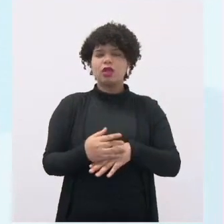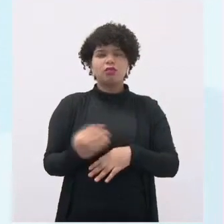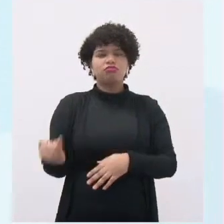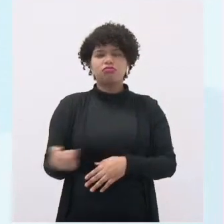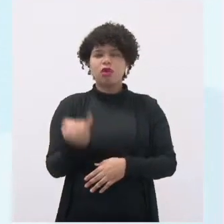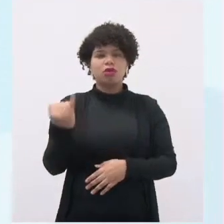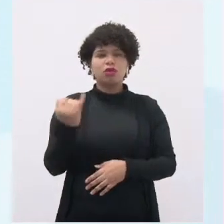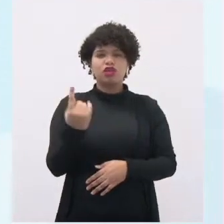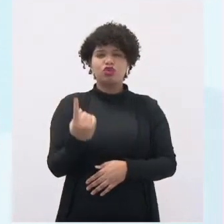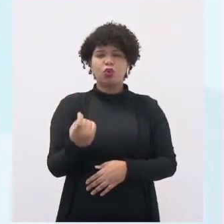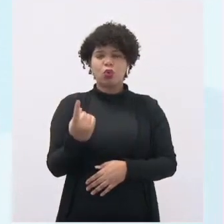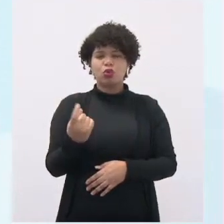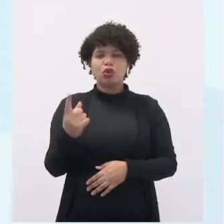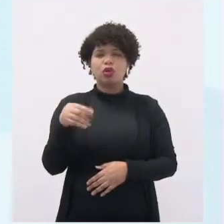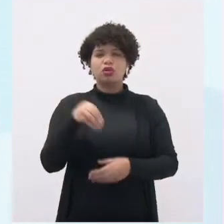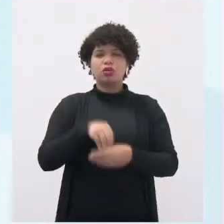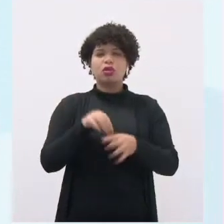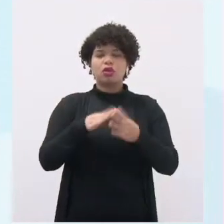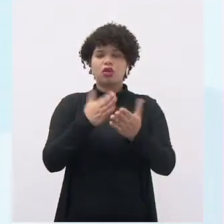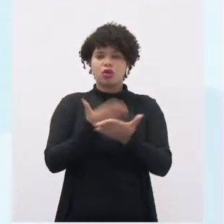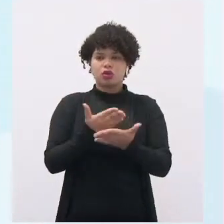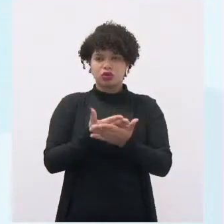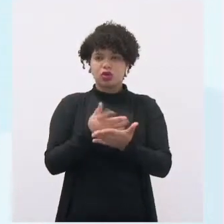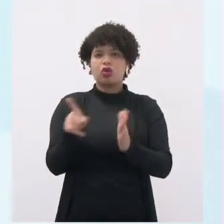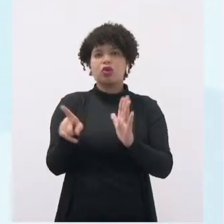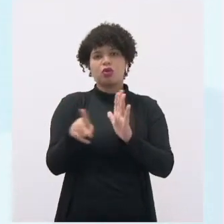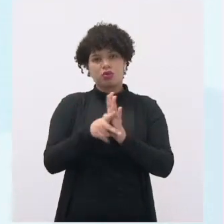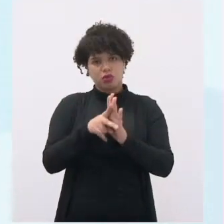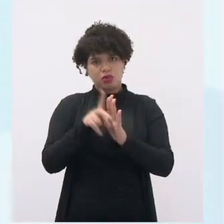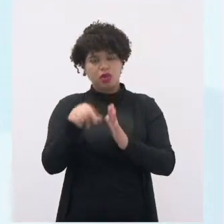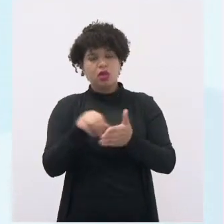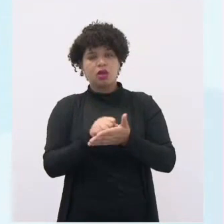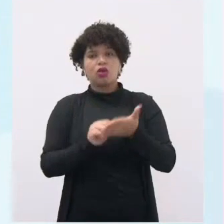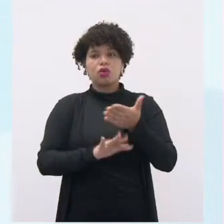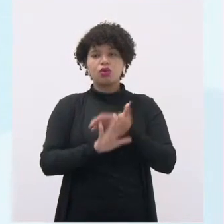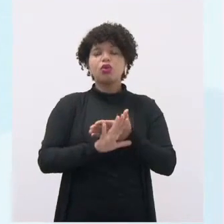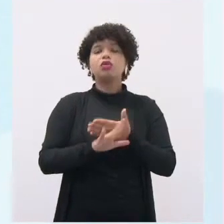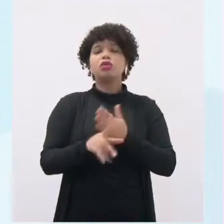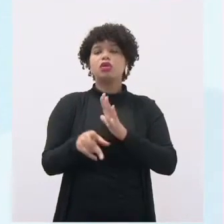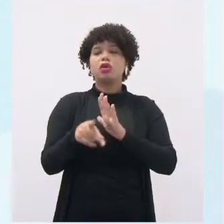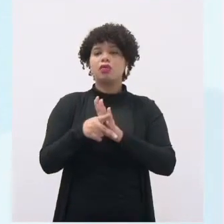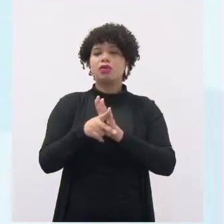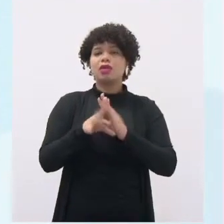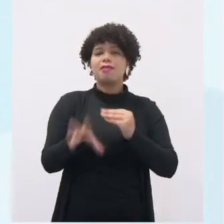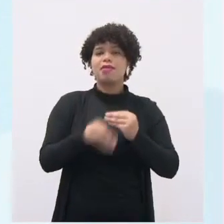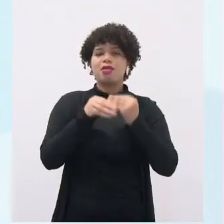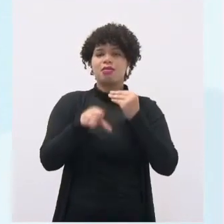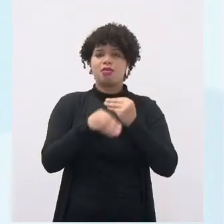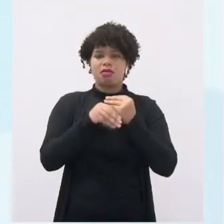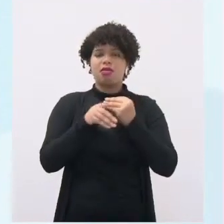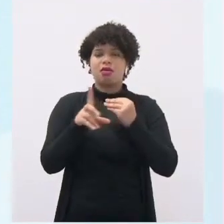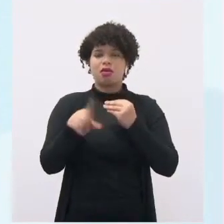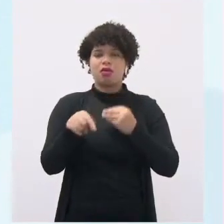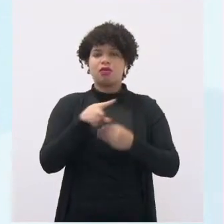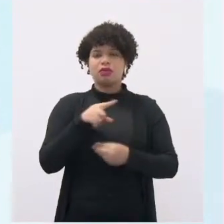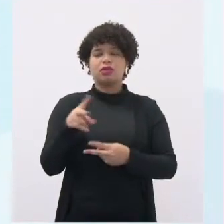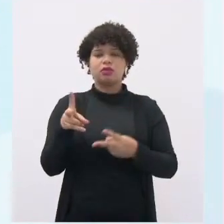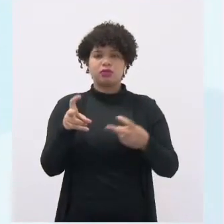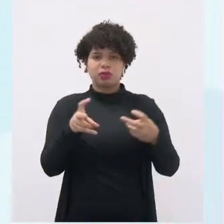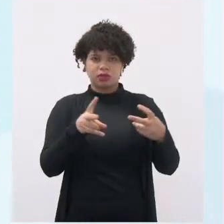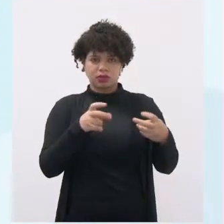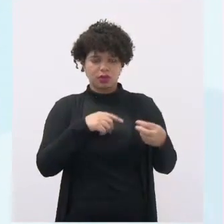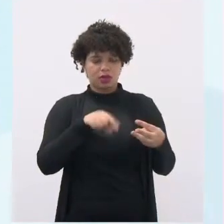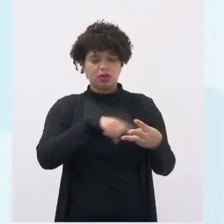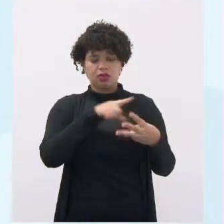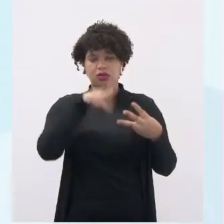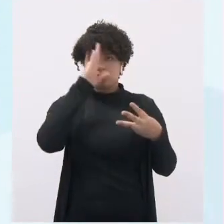para a concretização e contextualização do currículo no seu processo de implementação. Então, vocês podem ver aí que nós temos esses